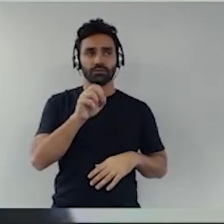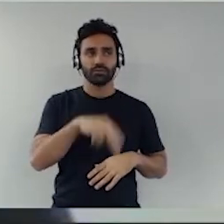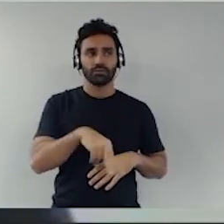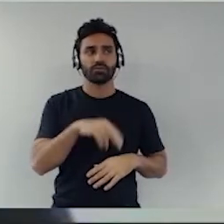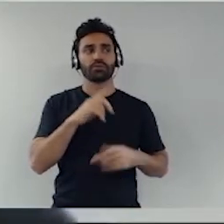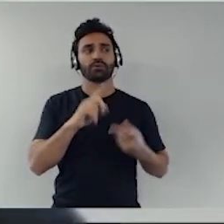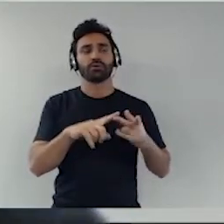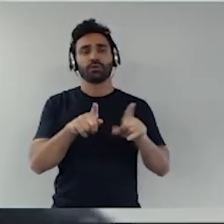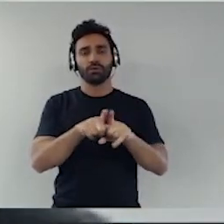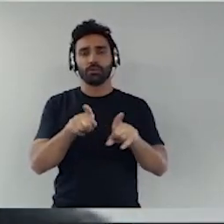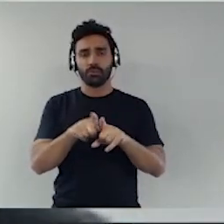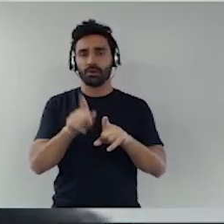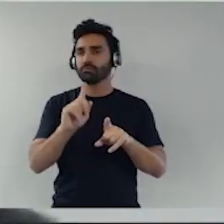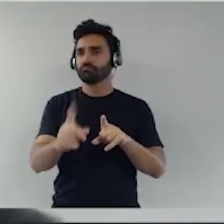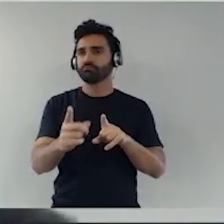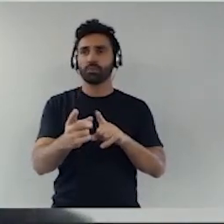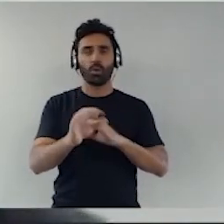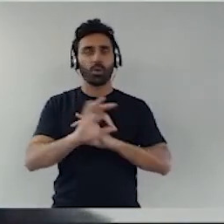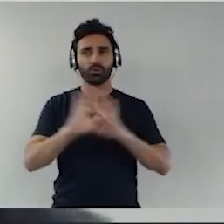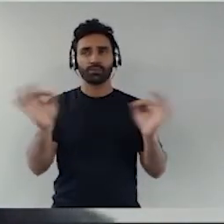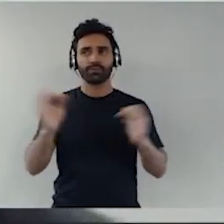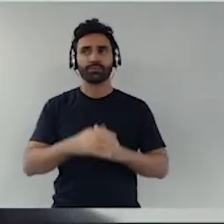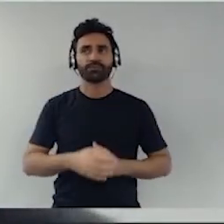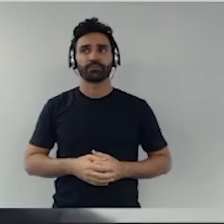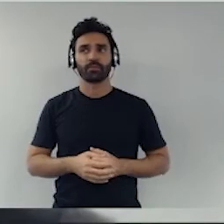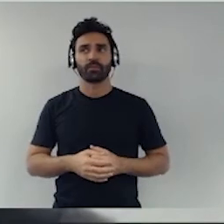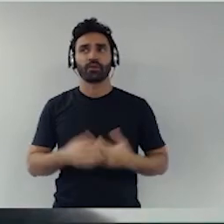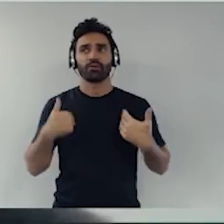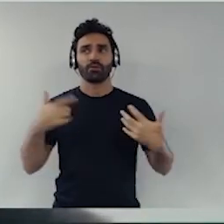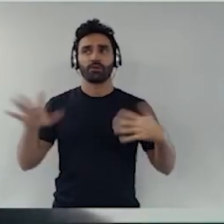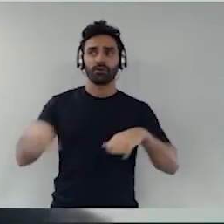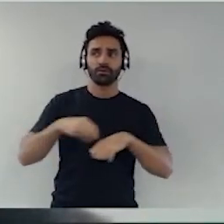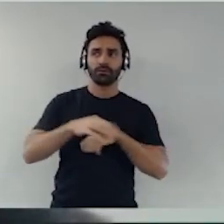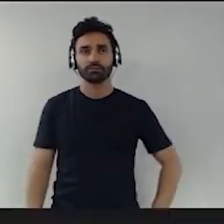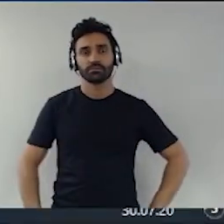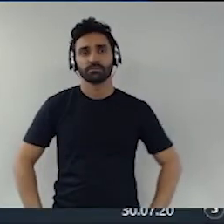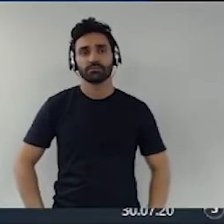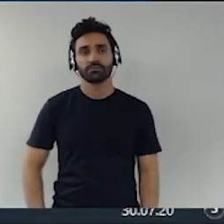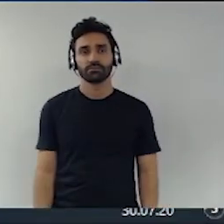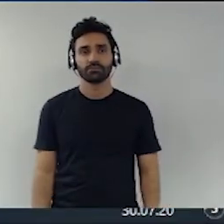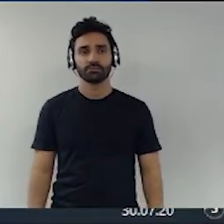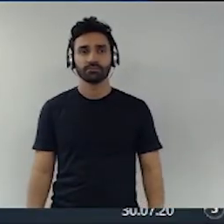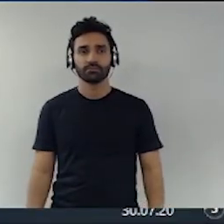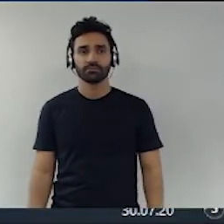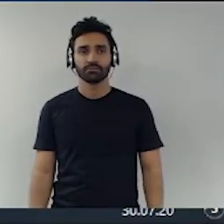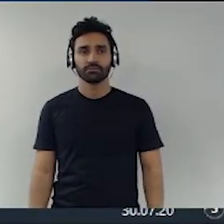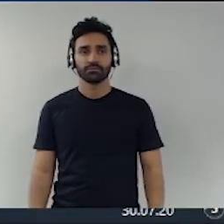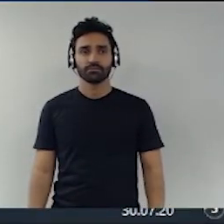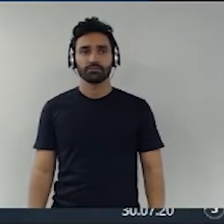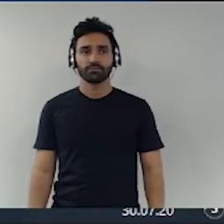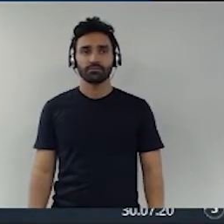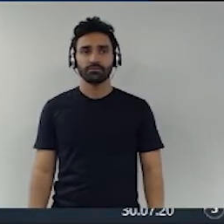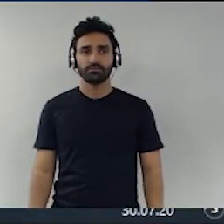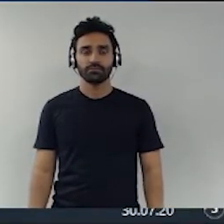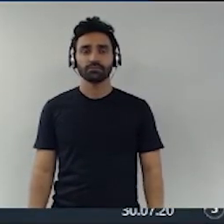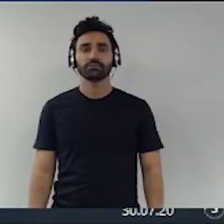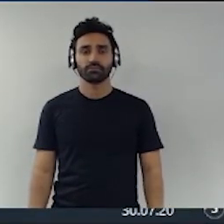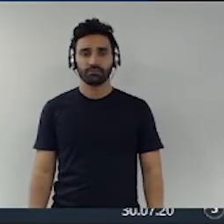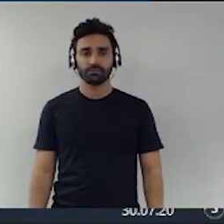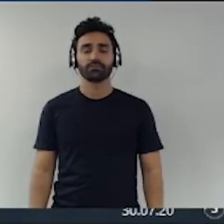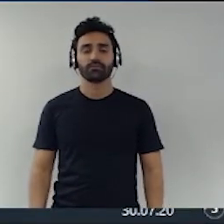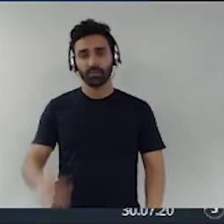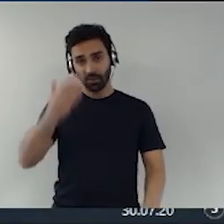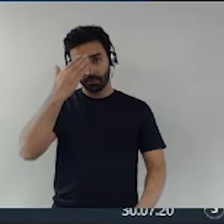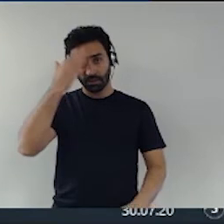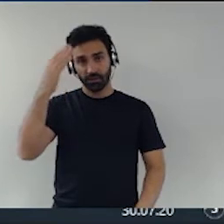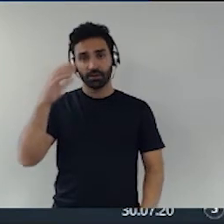em cada uma das matérias, né? Eu vou compartilhar a minha tela. Então, agradeço também o convite